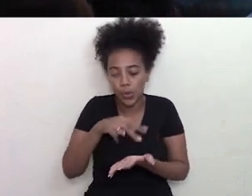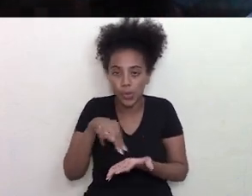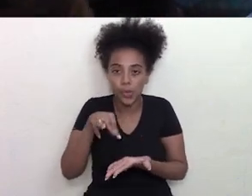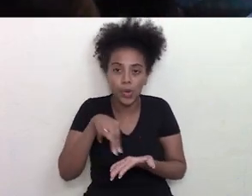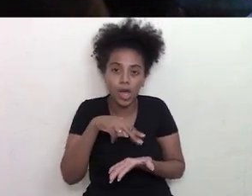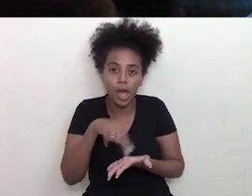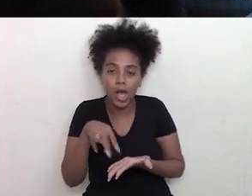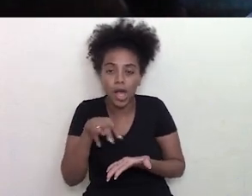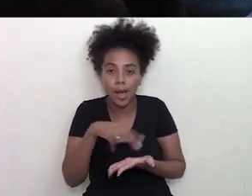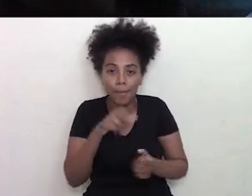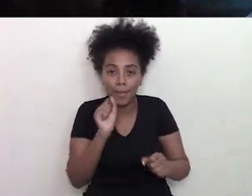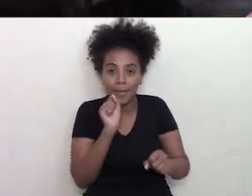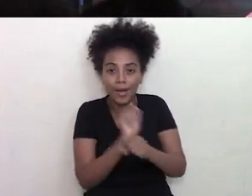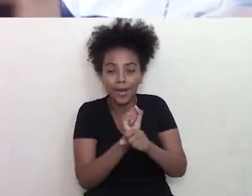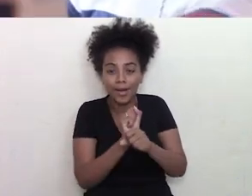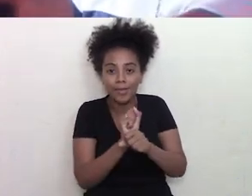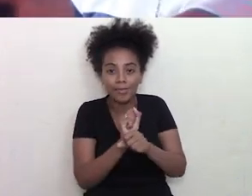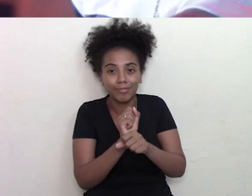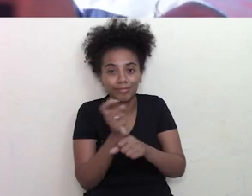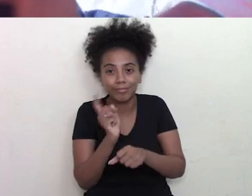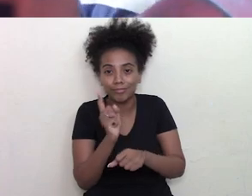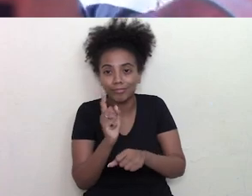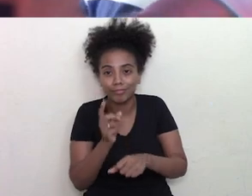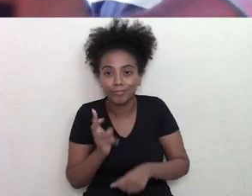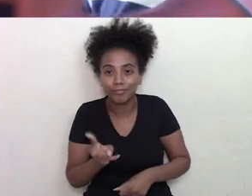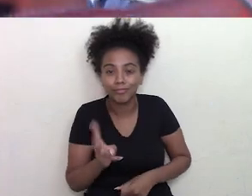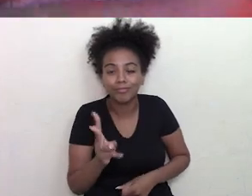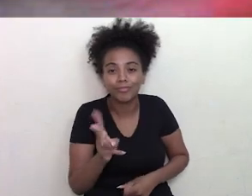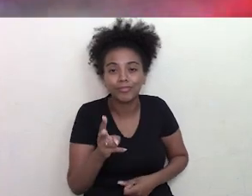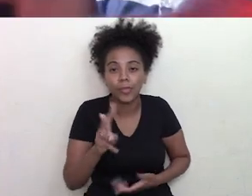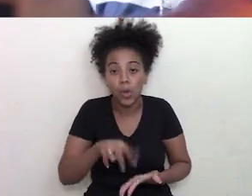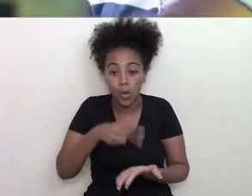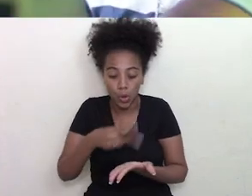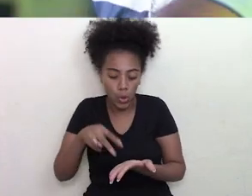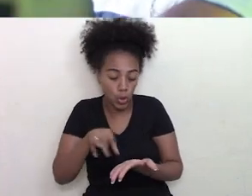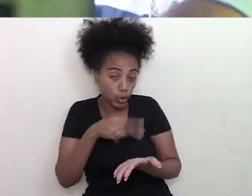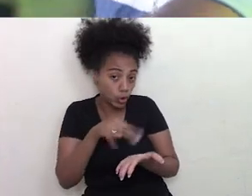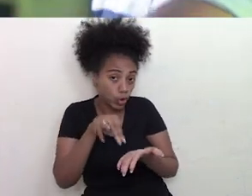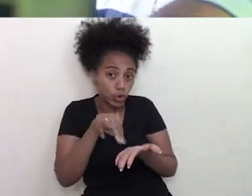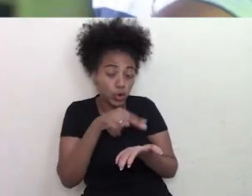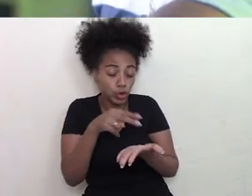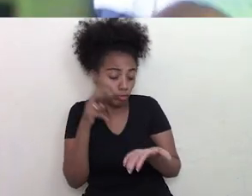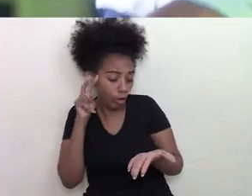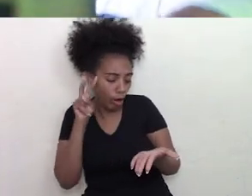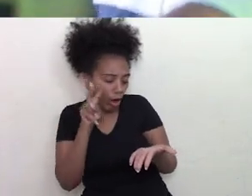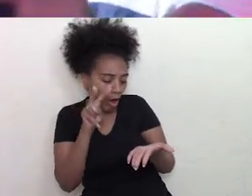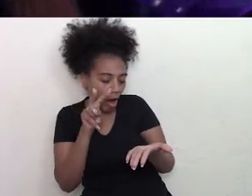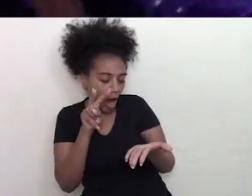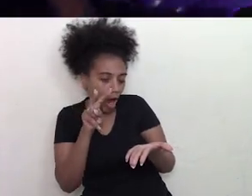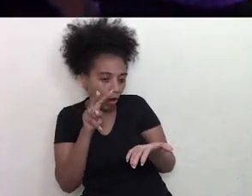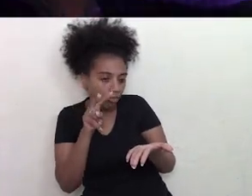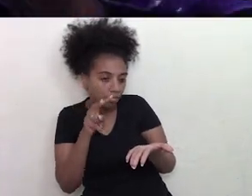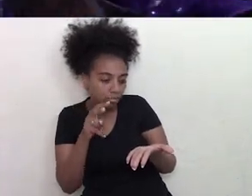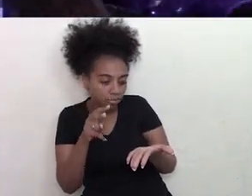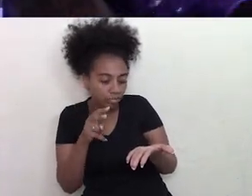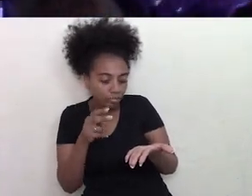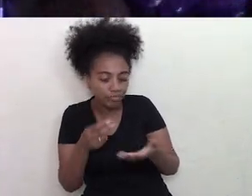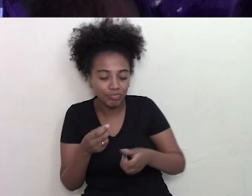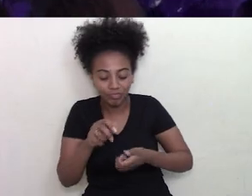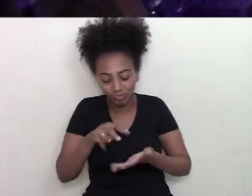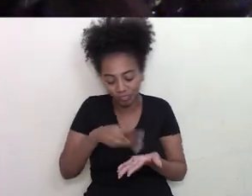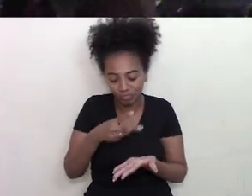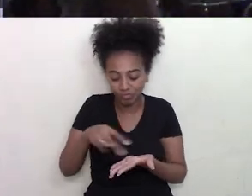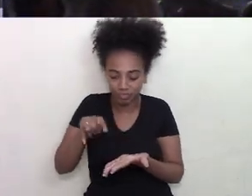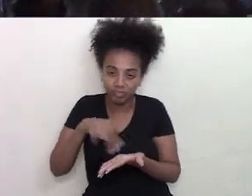pra baixar. Ela quer parar, ele não quer. Ela tá dançando e o Pimpolho tá de olho. Cuidado com a cabeça do